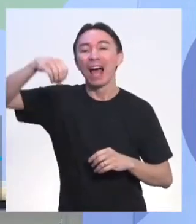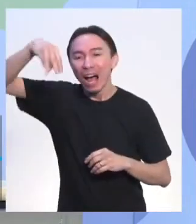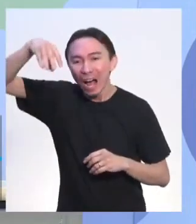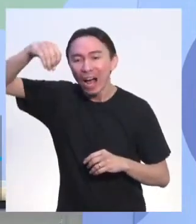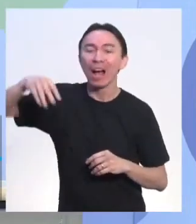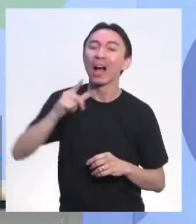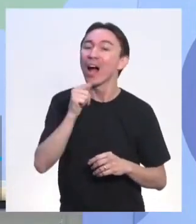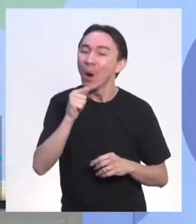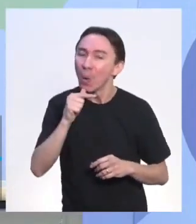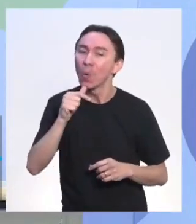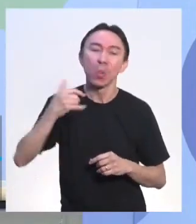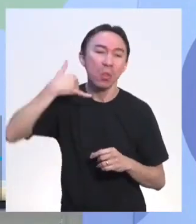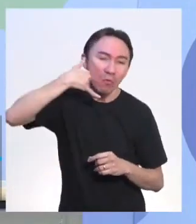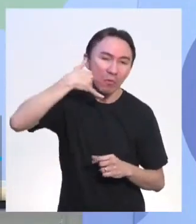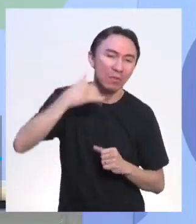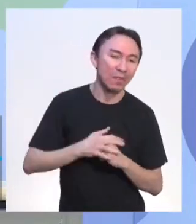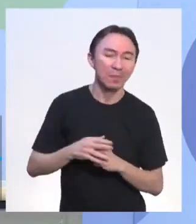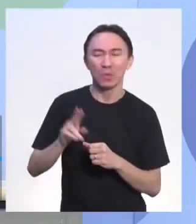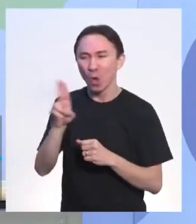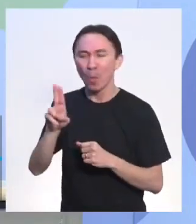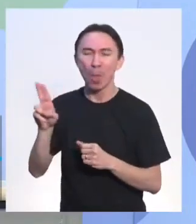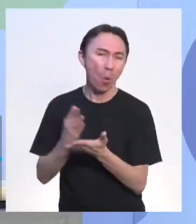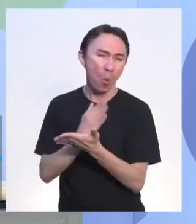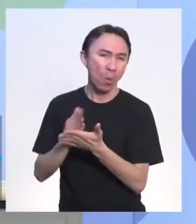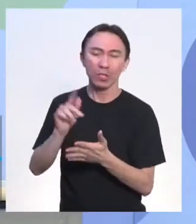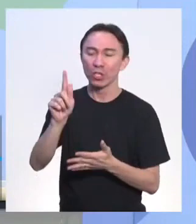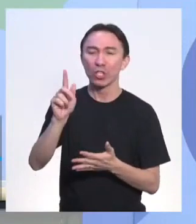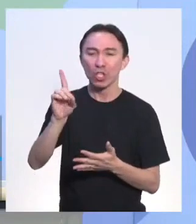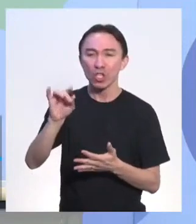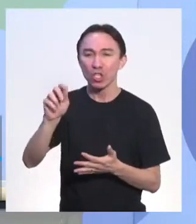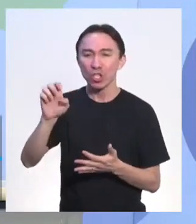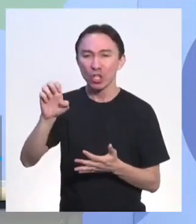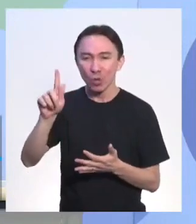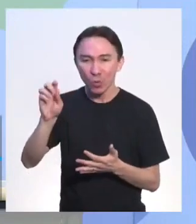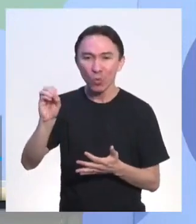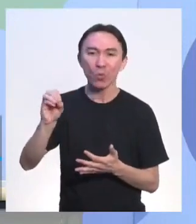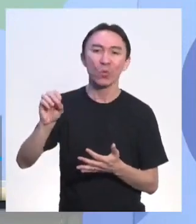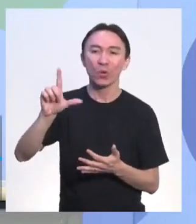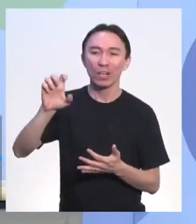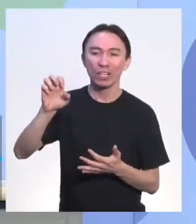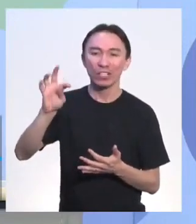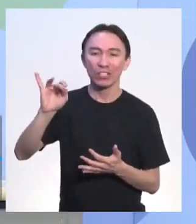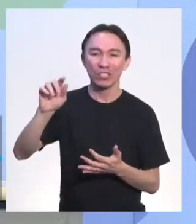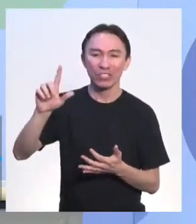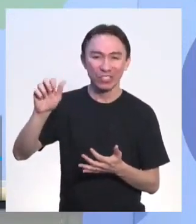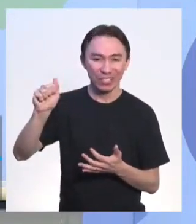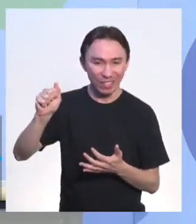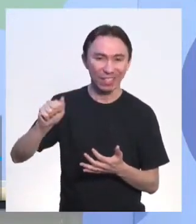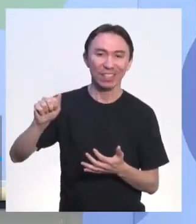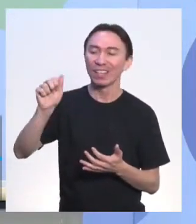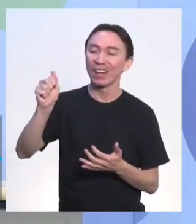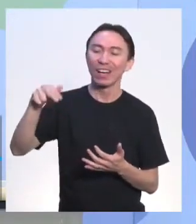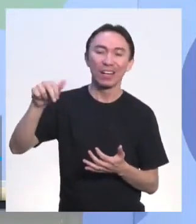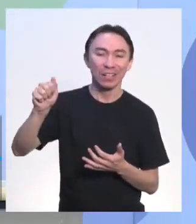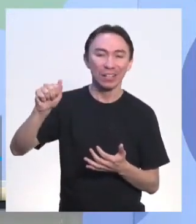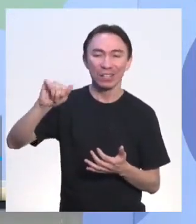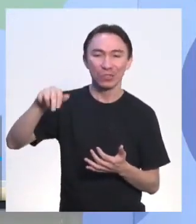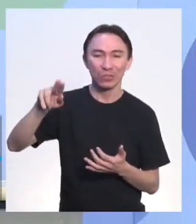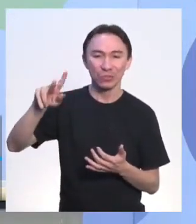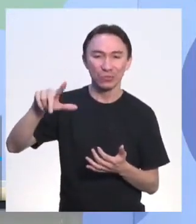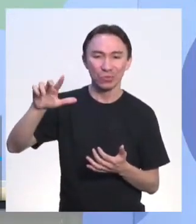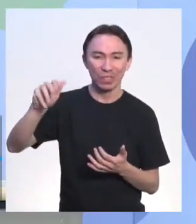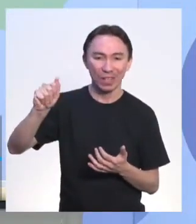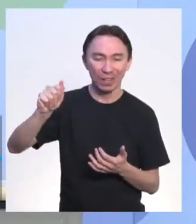telefone. Coloquei alguns nomes aqui, né? Diego, Letícia, Maria Emília, Ana Júlia, Caroline,